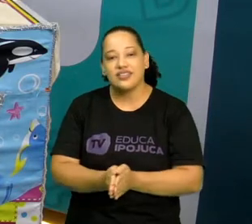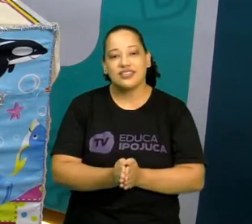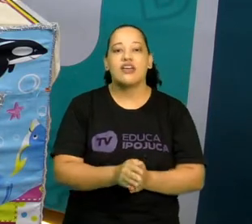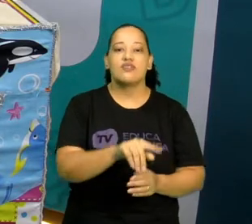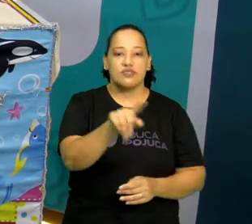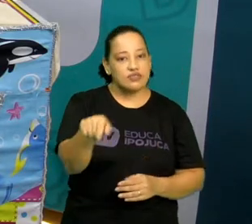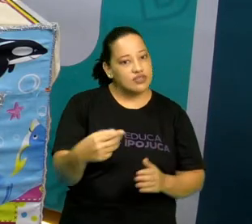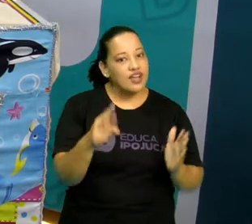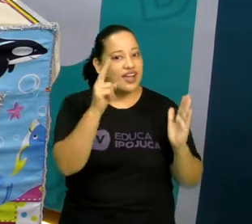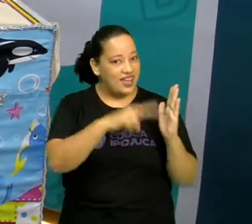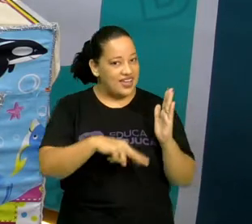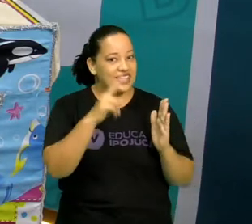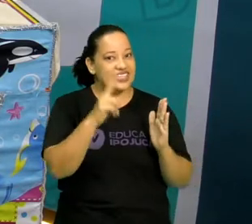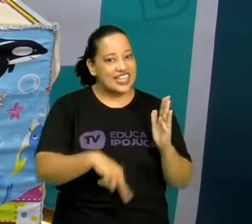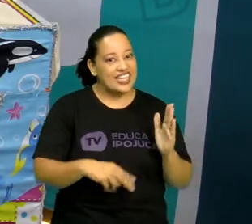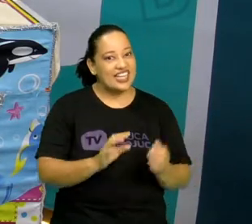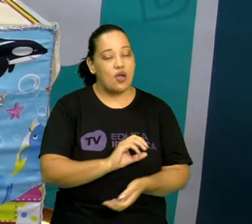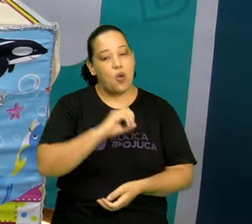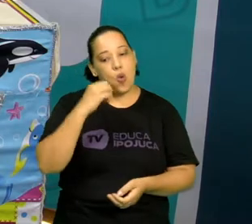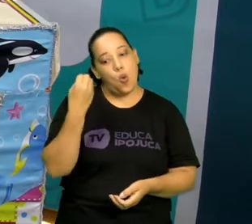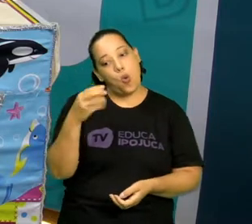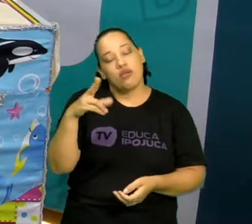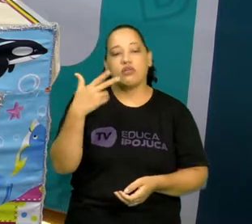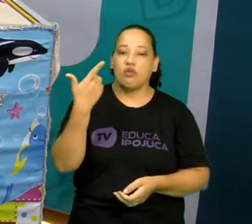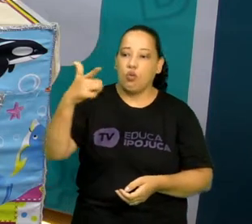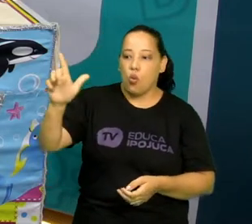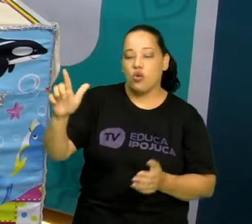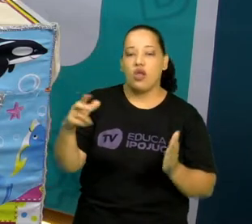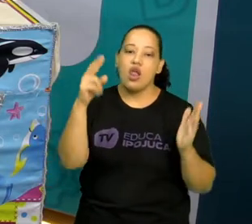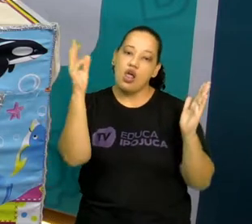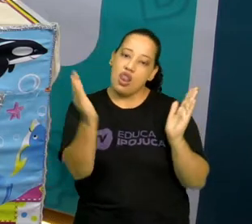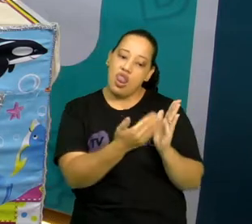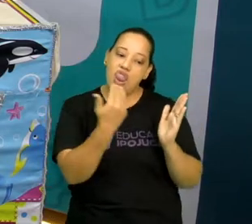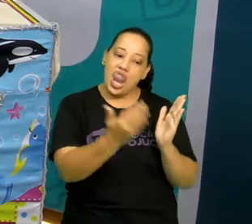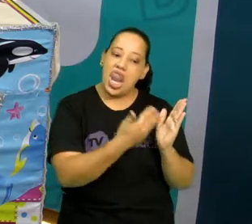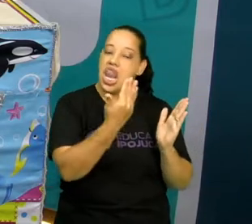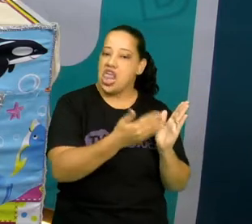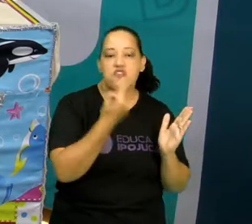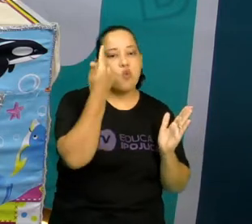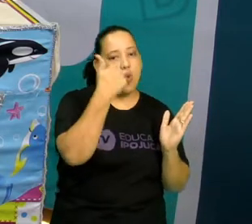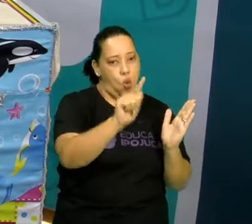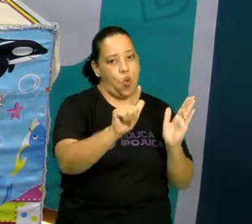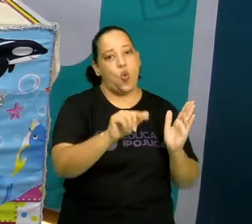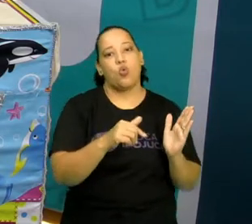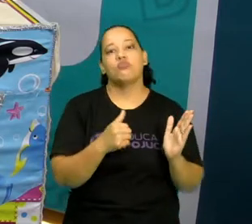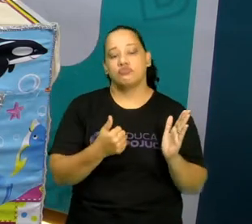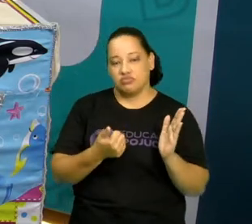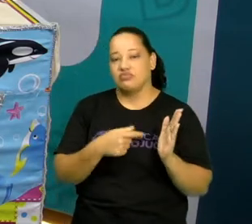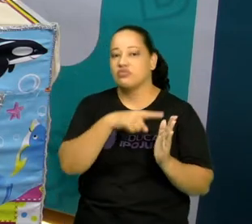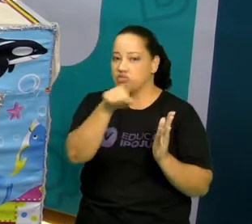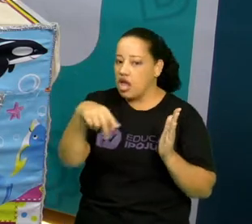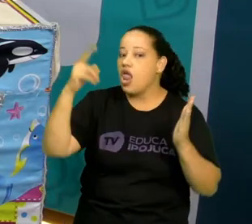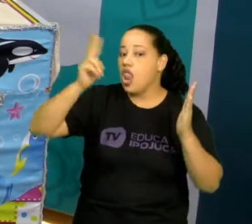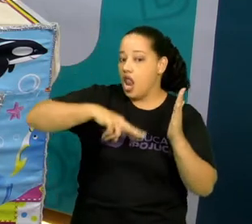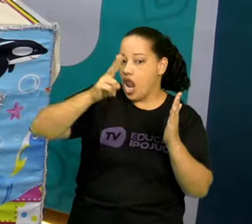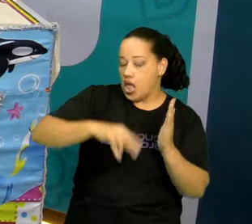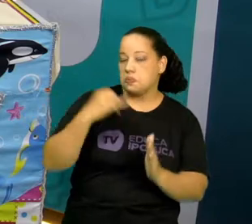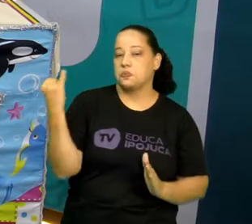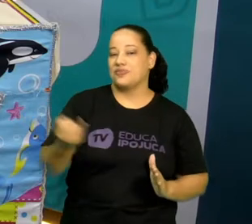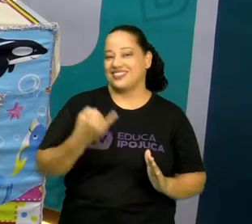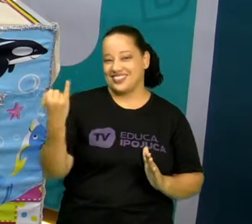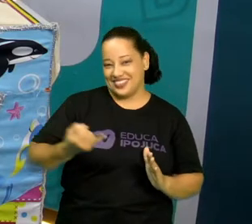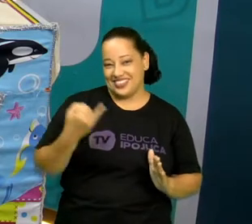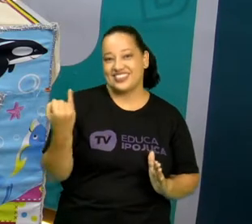Leiturinha? Ou outros, né, Tia Lê? Ou outros, tá? O importante é estar sempre lendo. Isso, esse é o mais importante, tá certo,